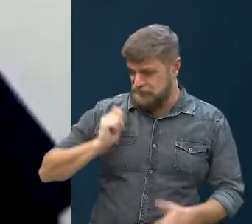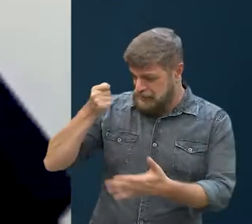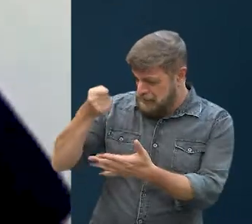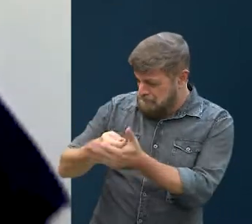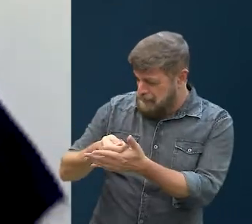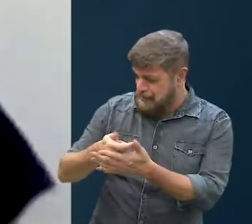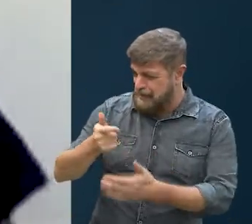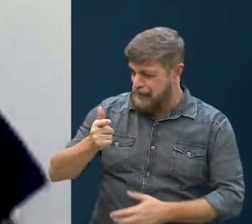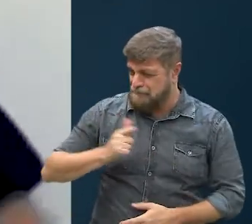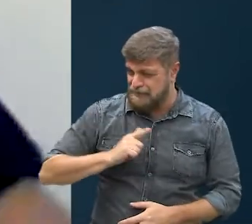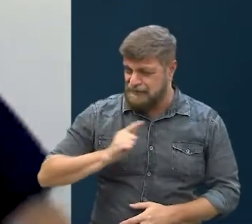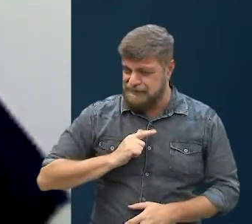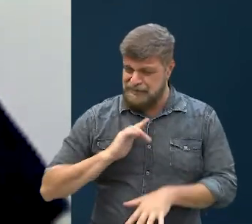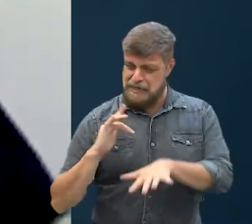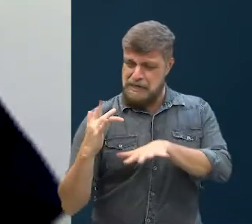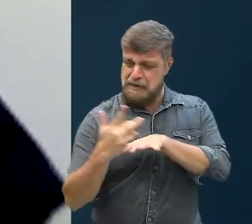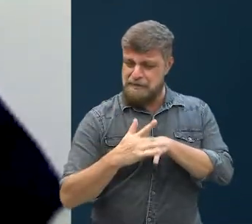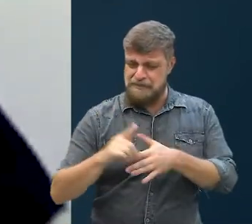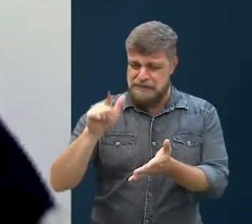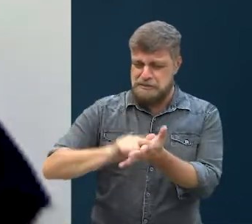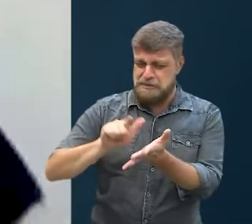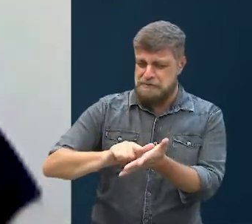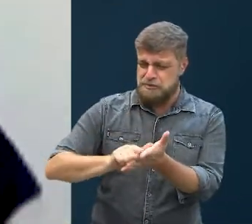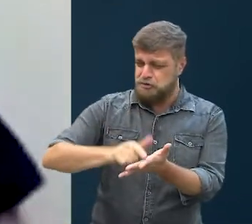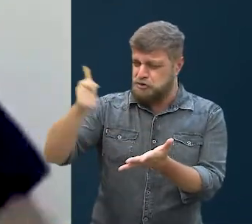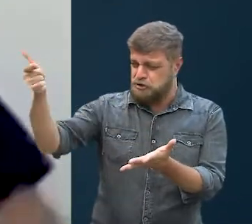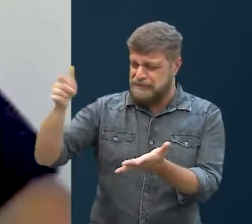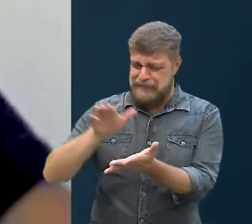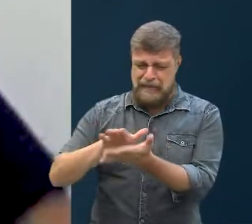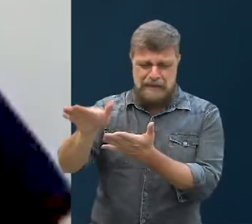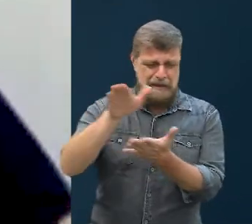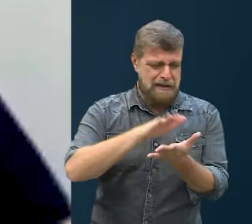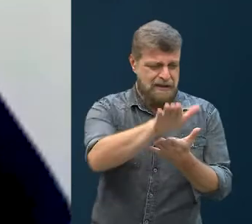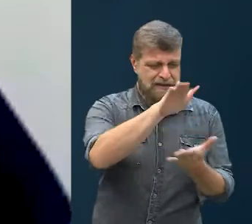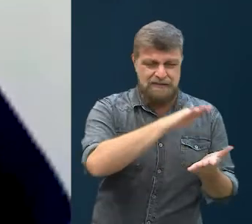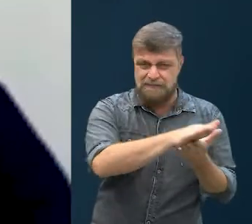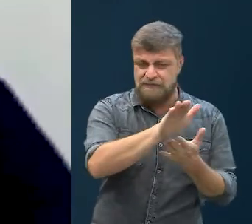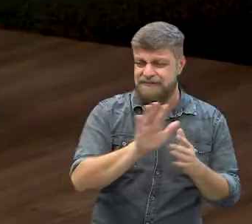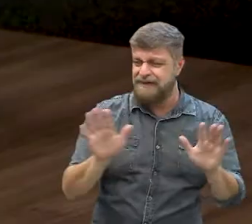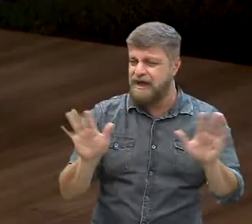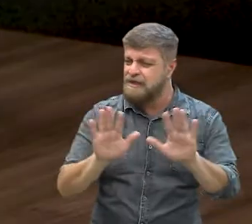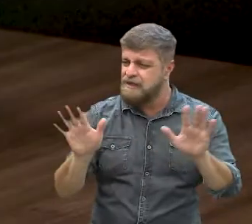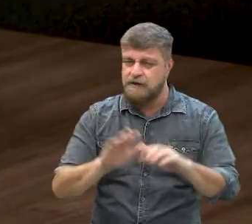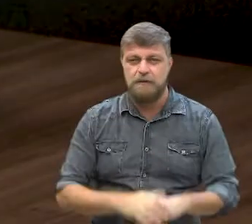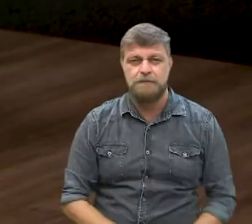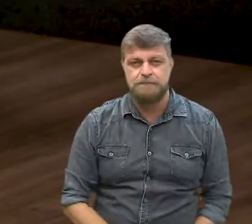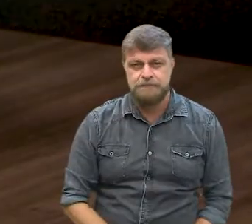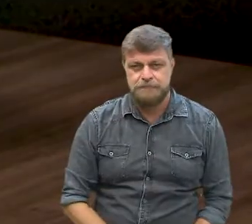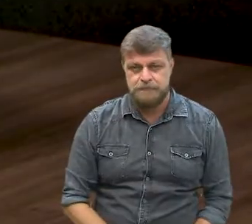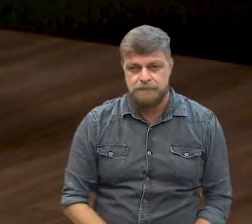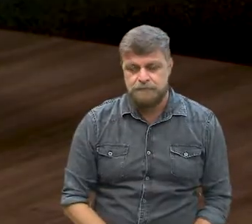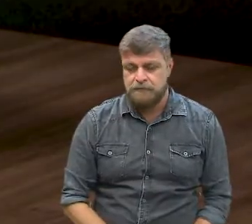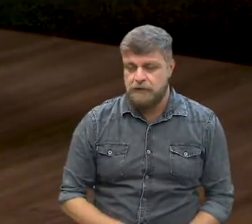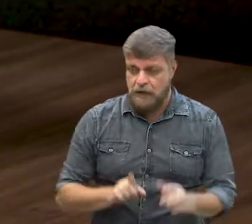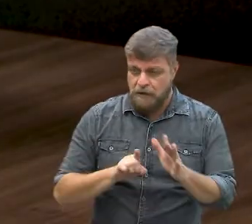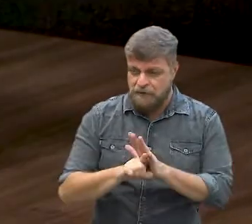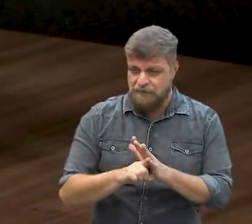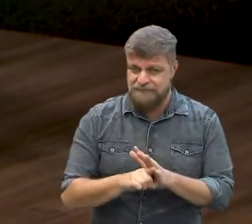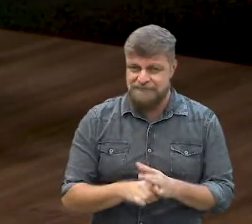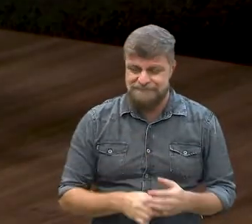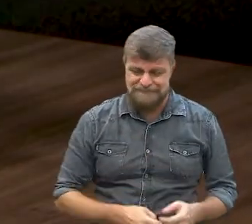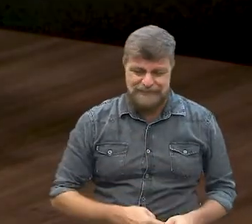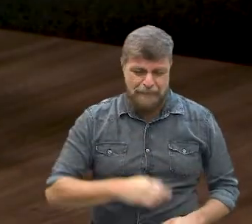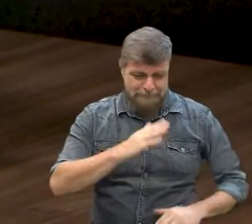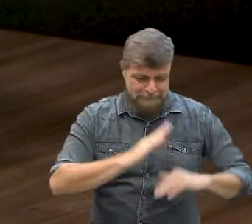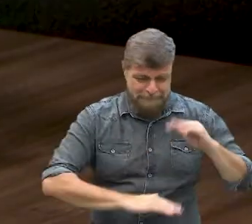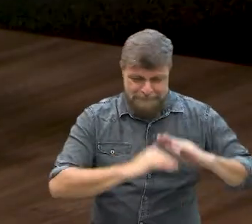que fazer numa mídia impressa e que tinha uma vida curta, né? Adriana, é algo mais palpável,